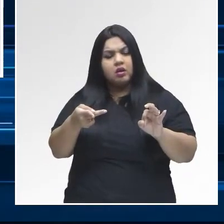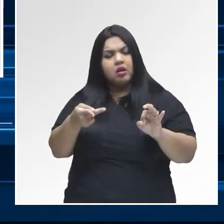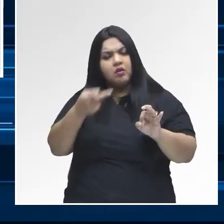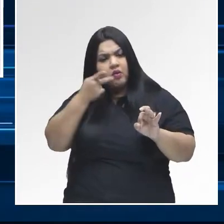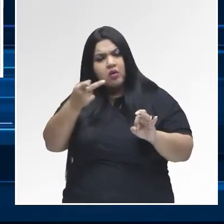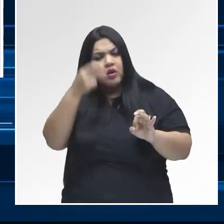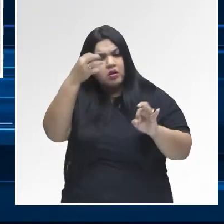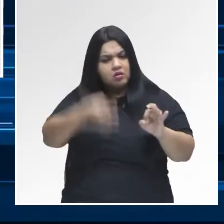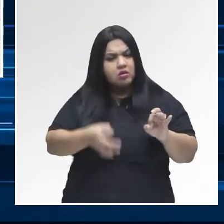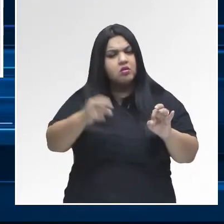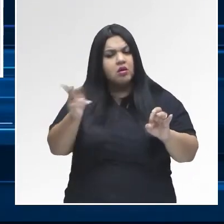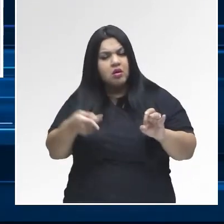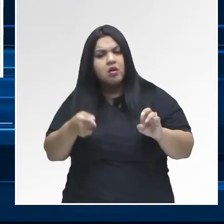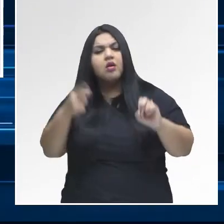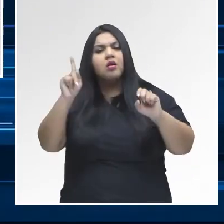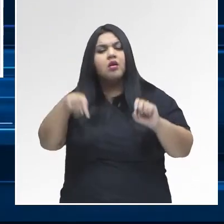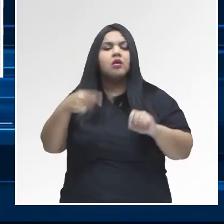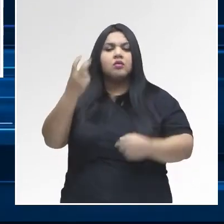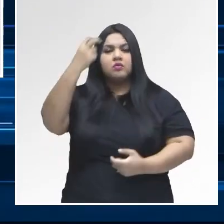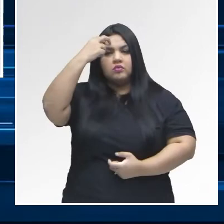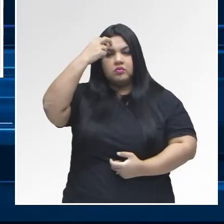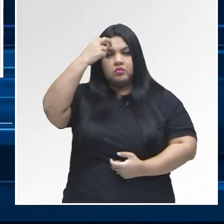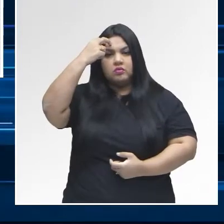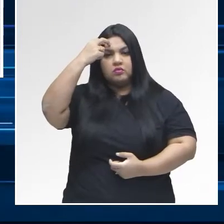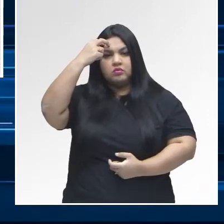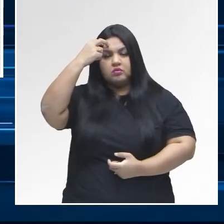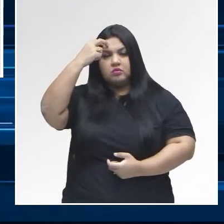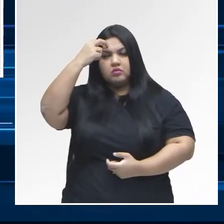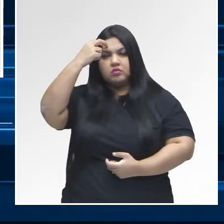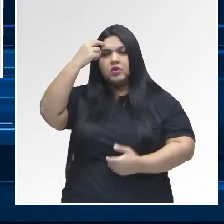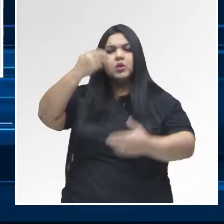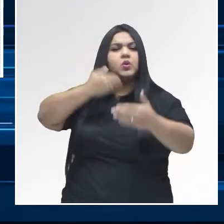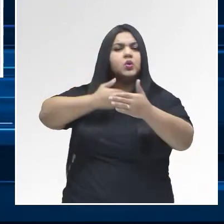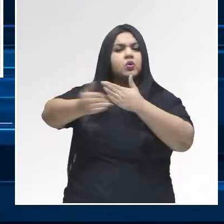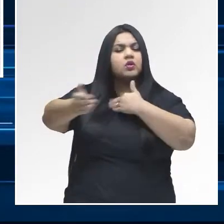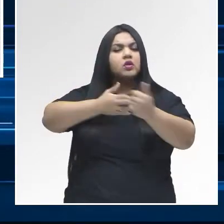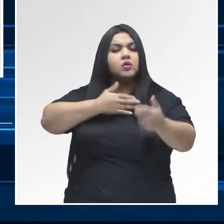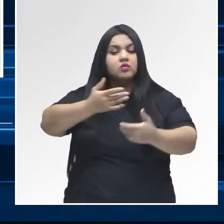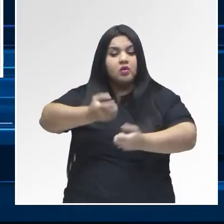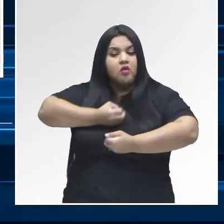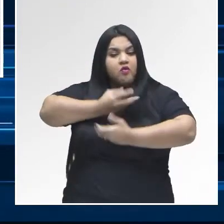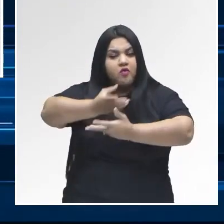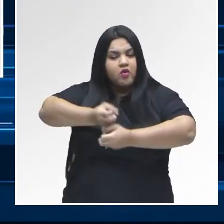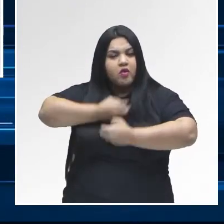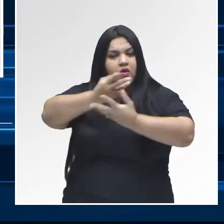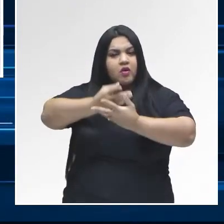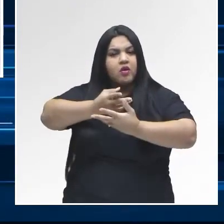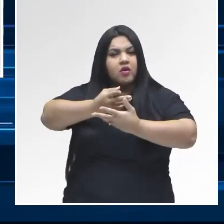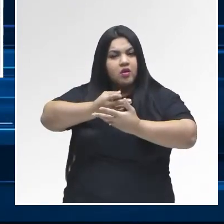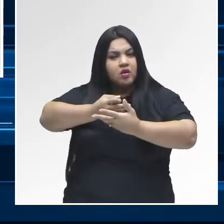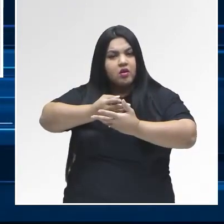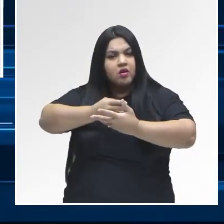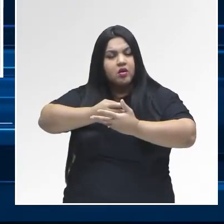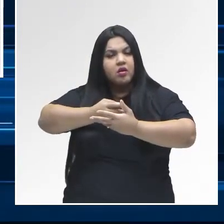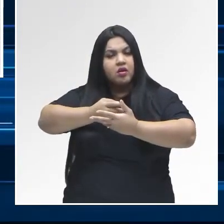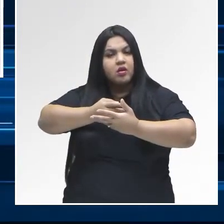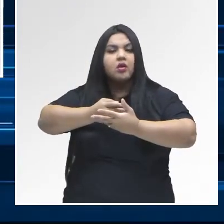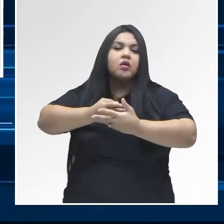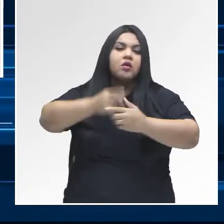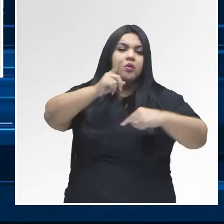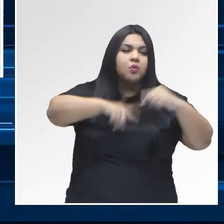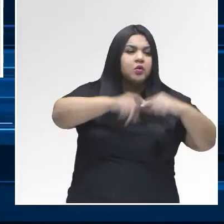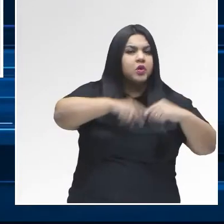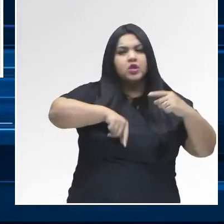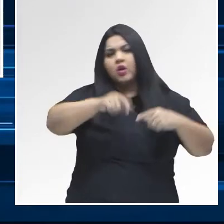e errado, é cultura. Então, qualquer forma de produção de um povo, vou repetir, sendo material